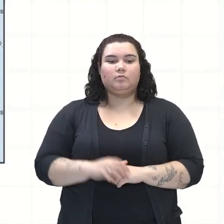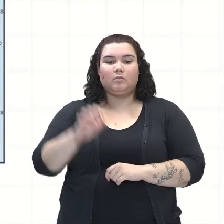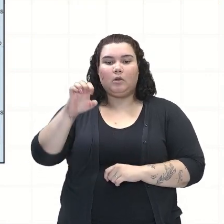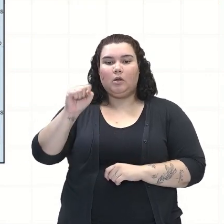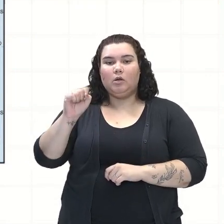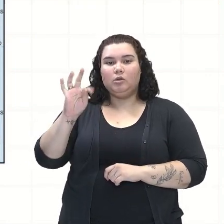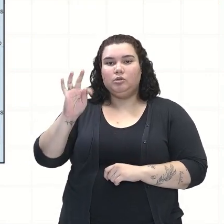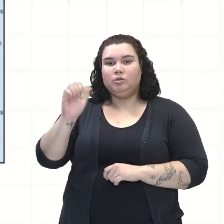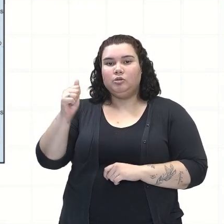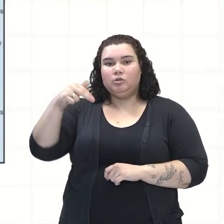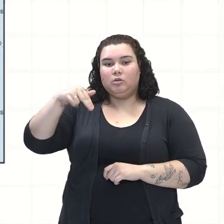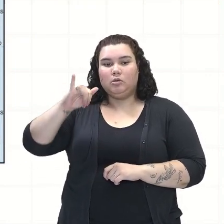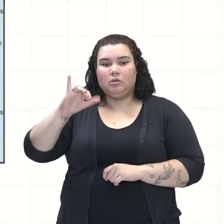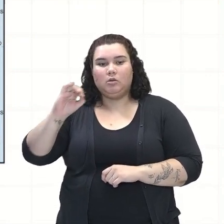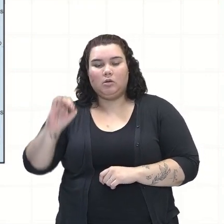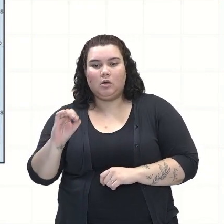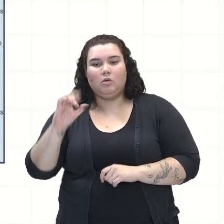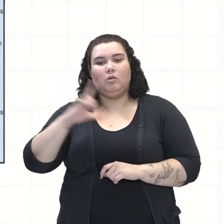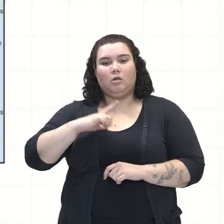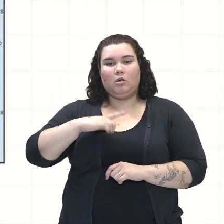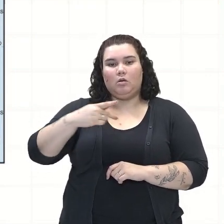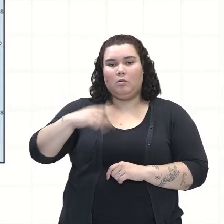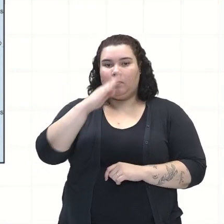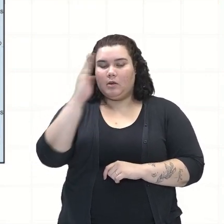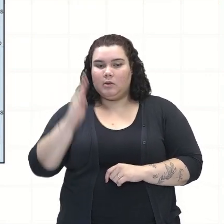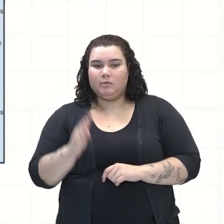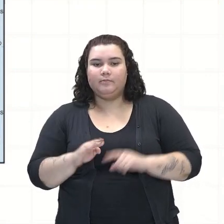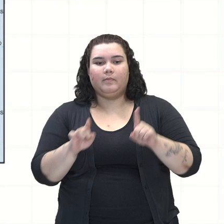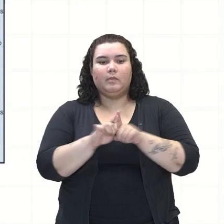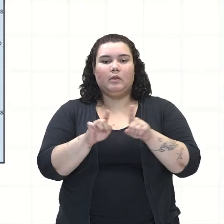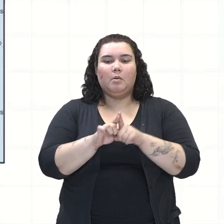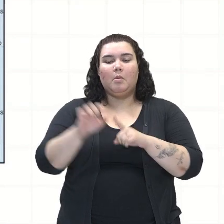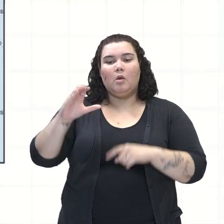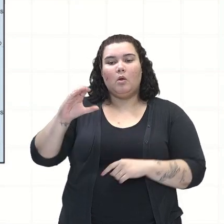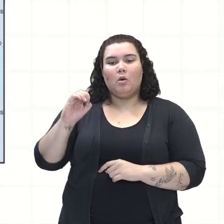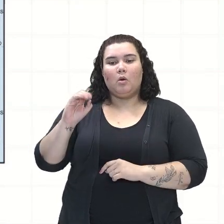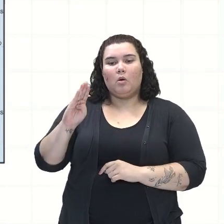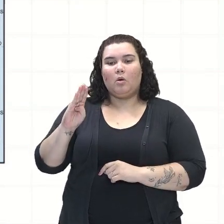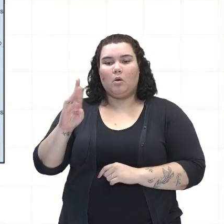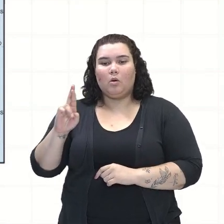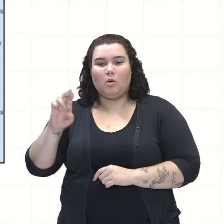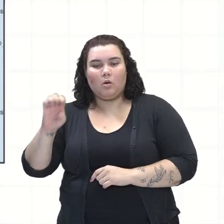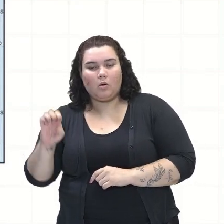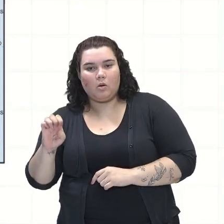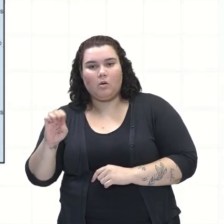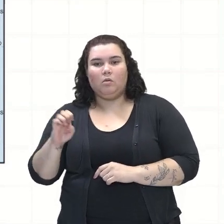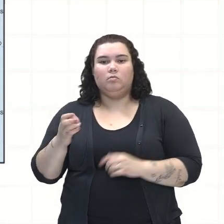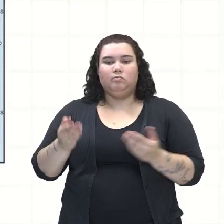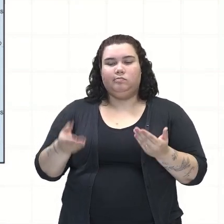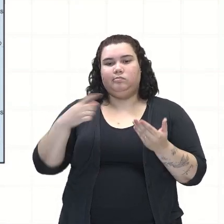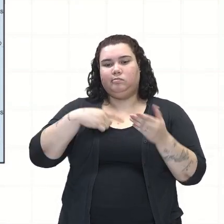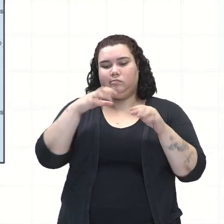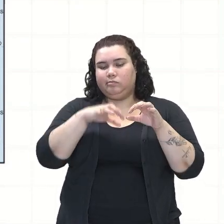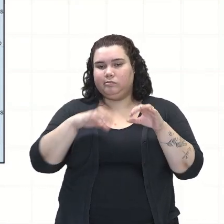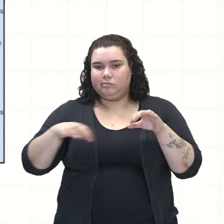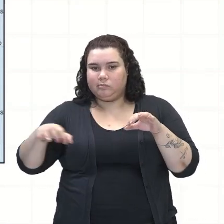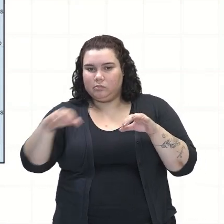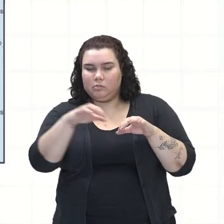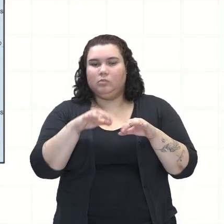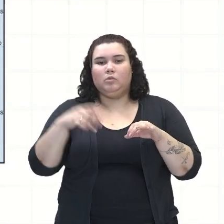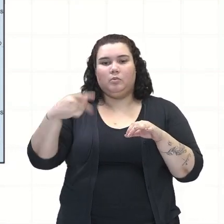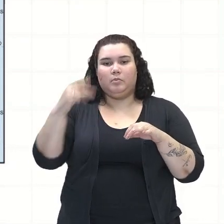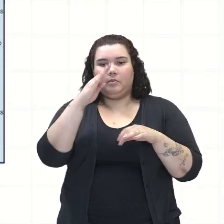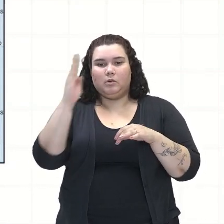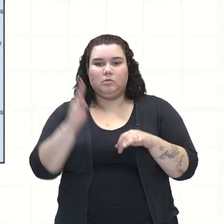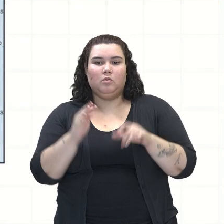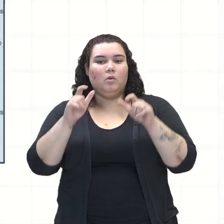também é encontrado aqui no Brasil. O cobre, né? Temos diversos pontos onde a gente tem ali as reservas de extração de cobre. É o caso, por